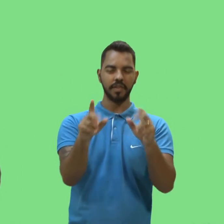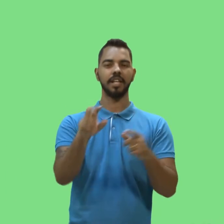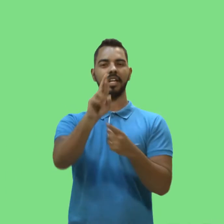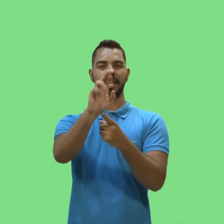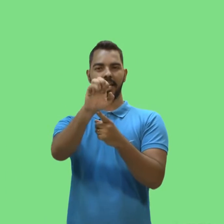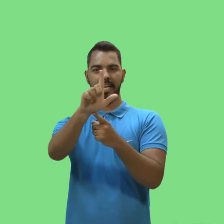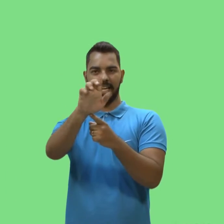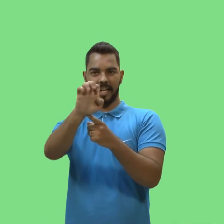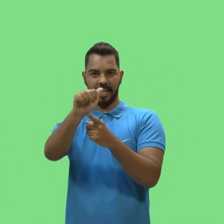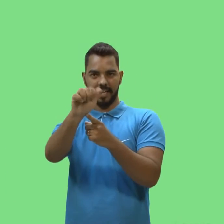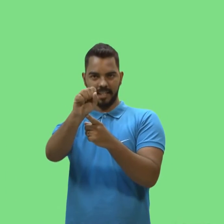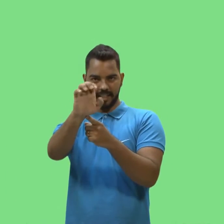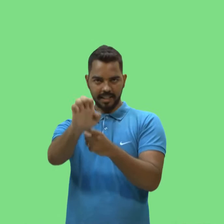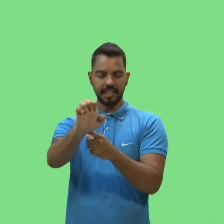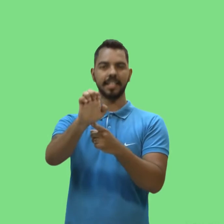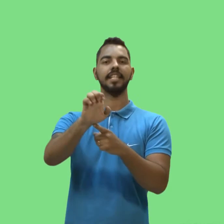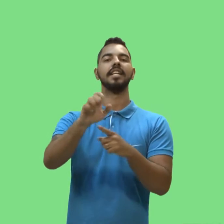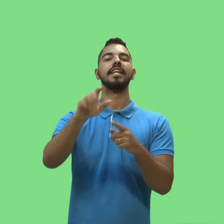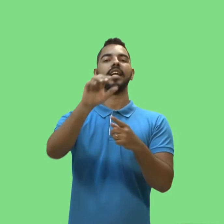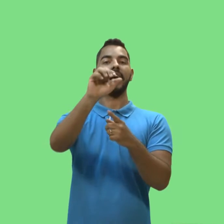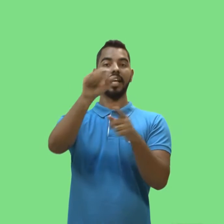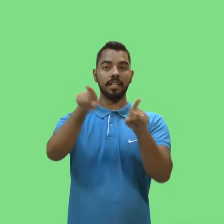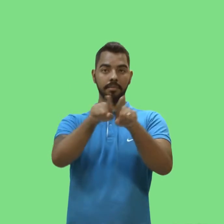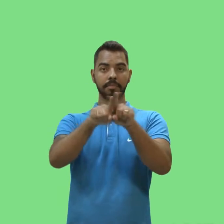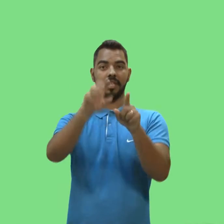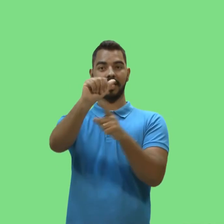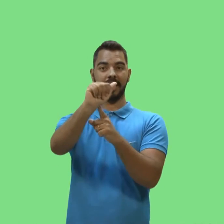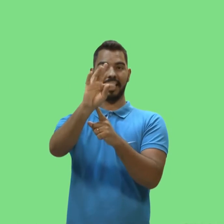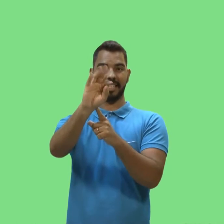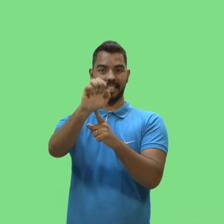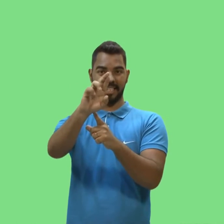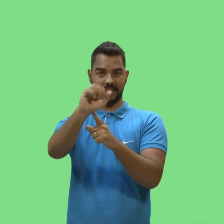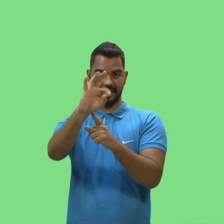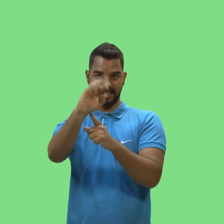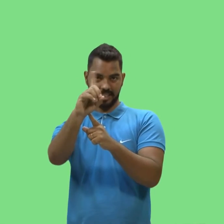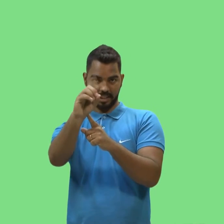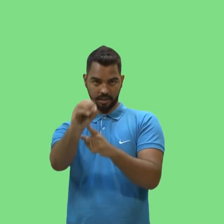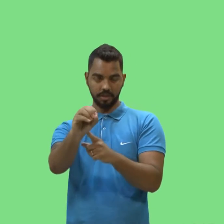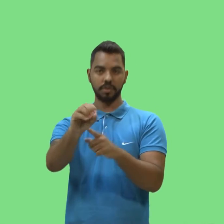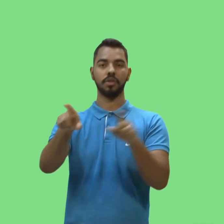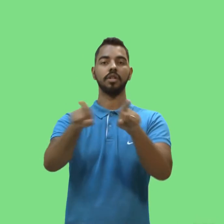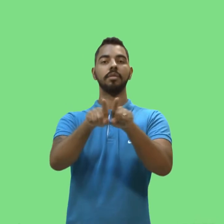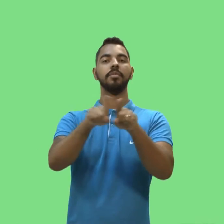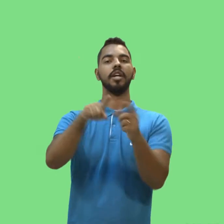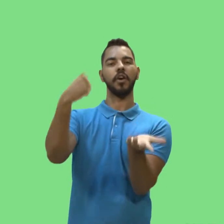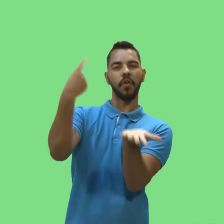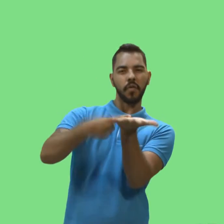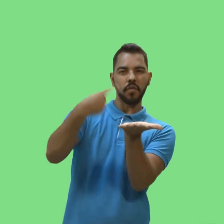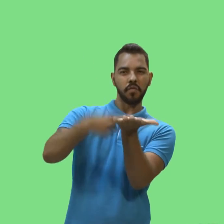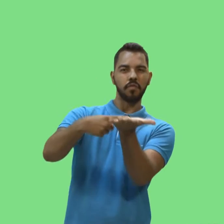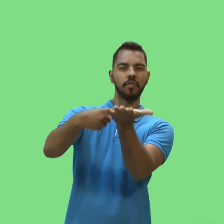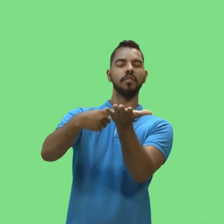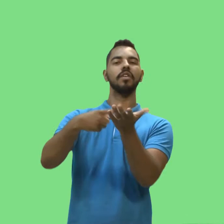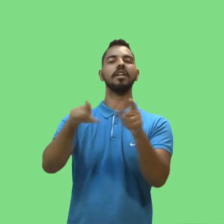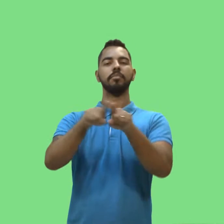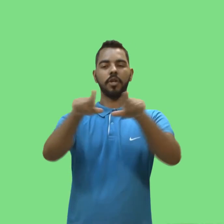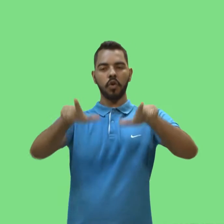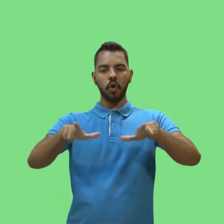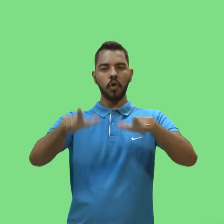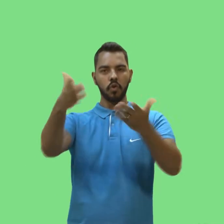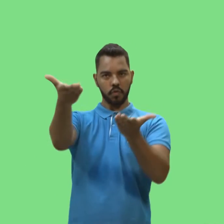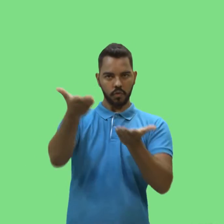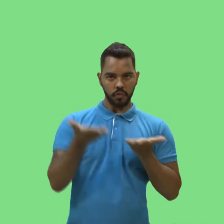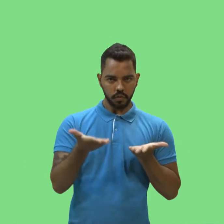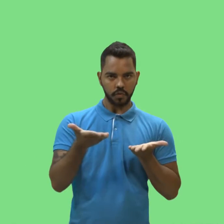Hoje estudaremos o gênero textual, mala direta, que normalmente é utilizado para fins comerciais, ou seja, divulgação